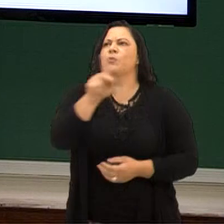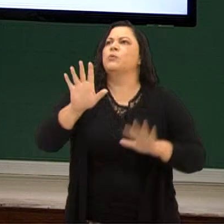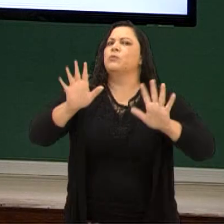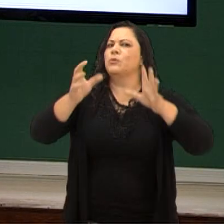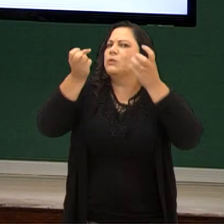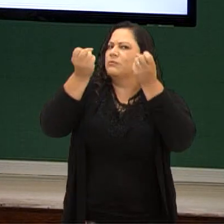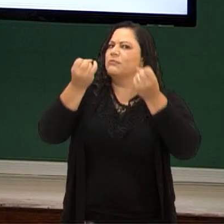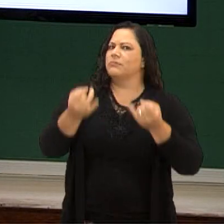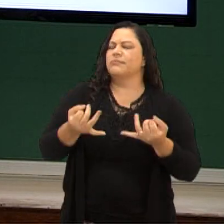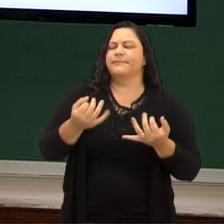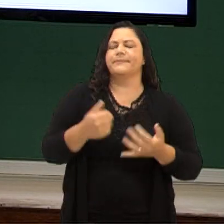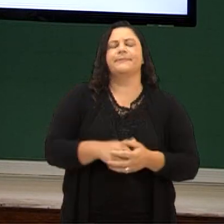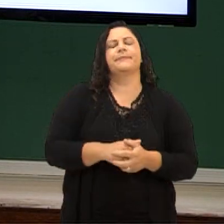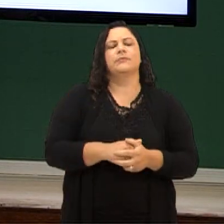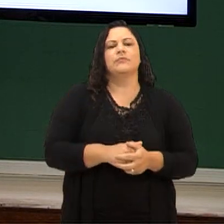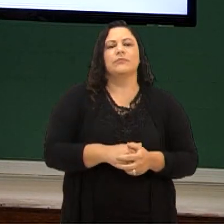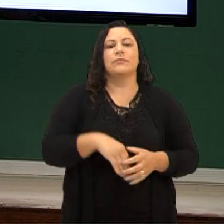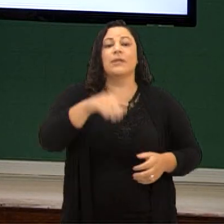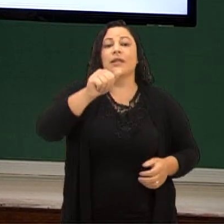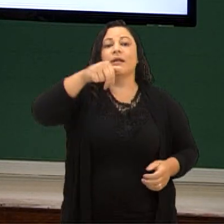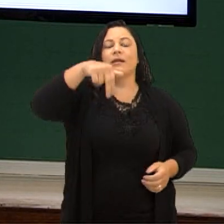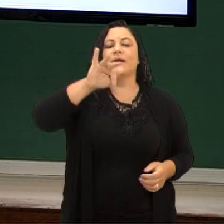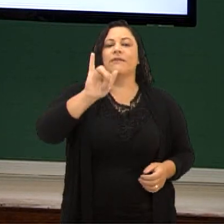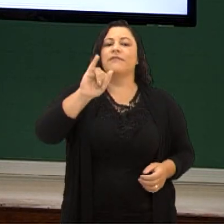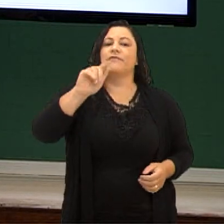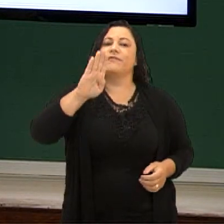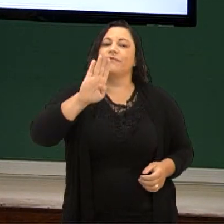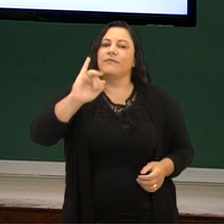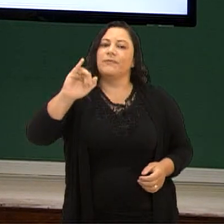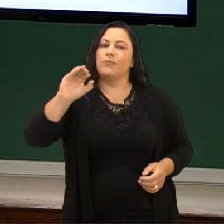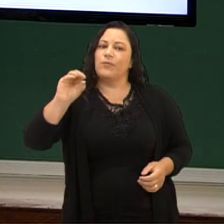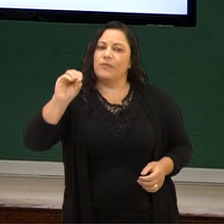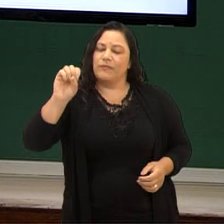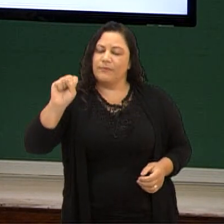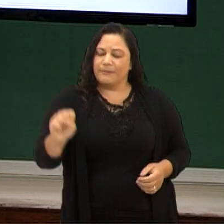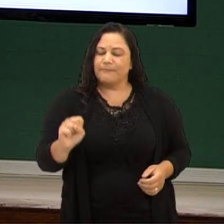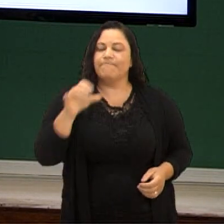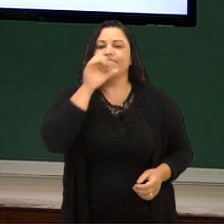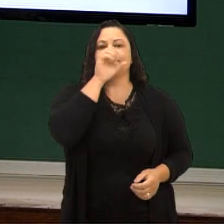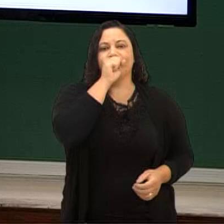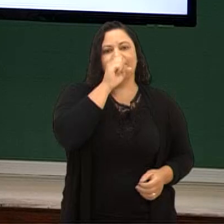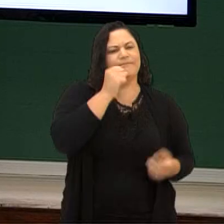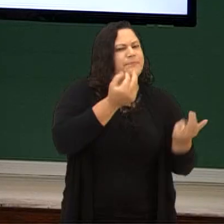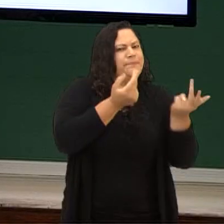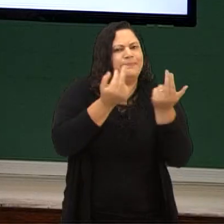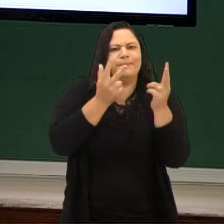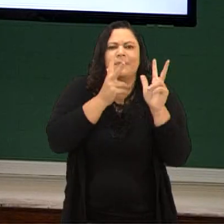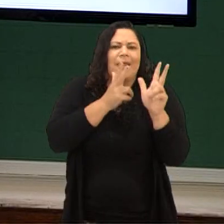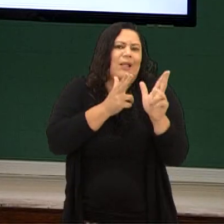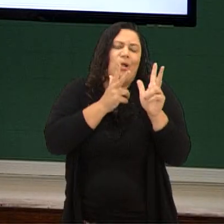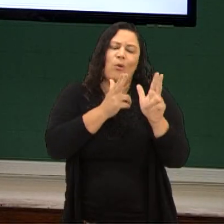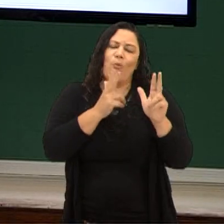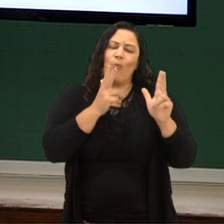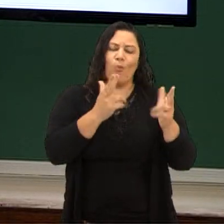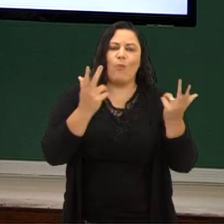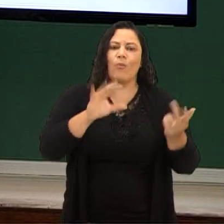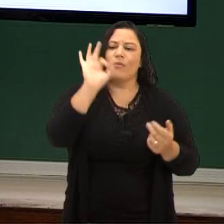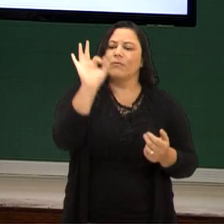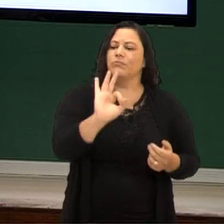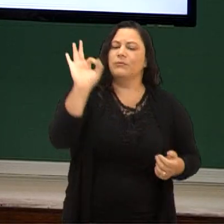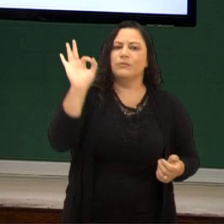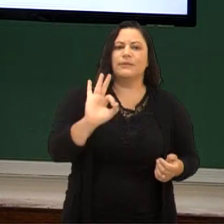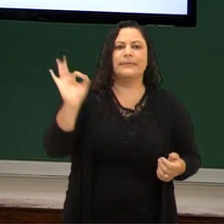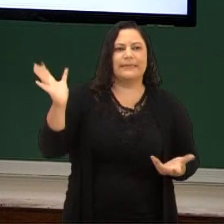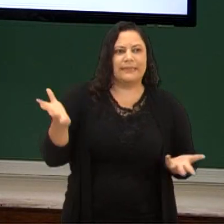vocês, anfíbios e mamíferos, o que aconteceu? Eles tinham a mesma porcentagem, não é? Então, quer dizer que eles têm o quê? A